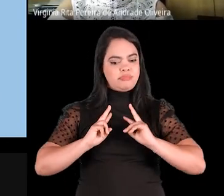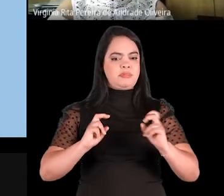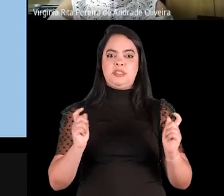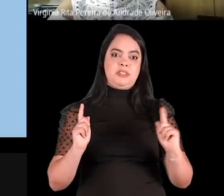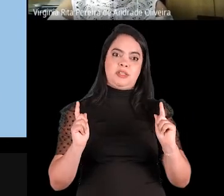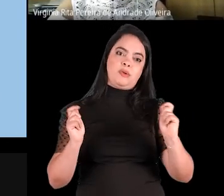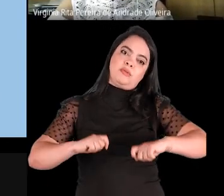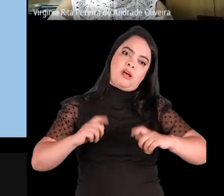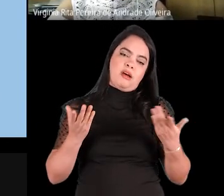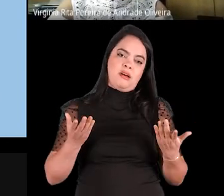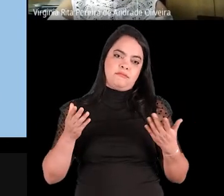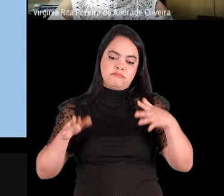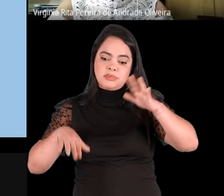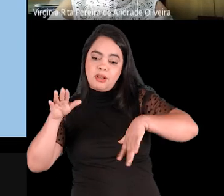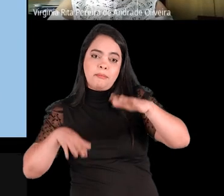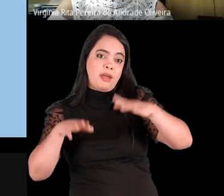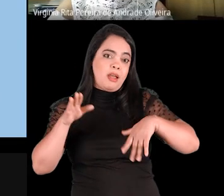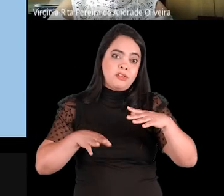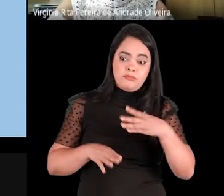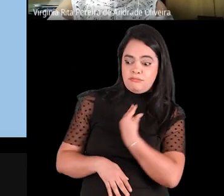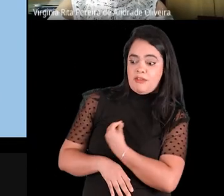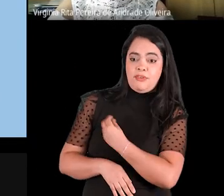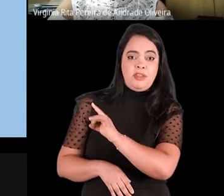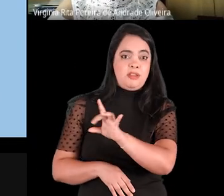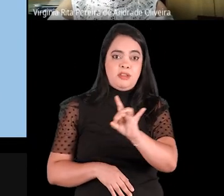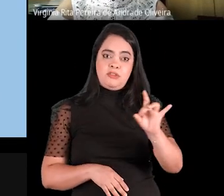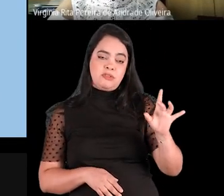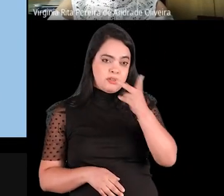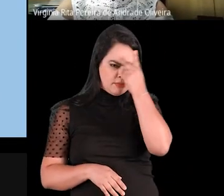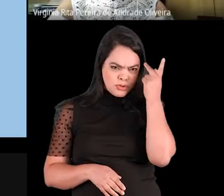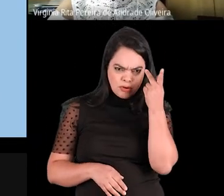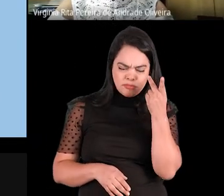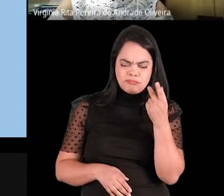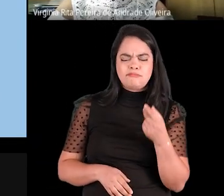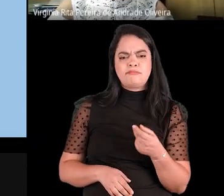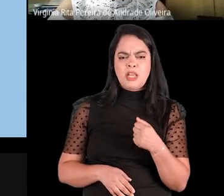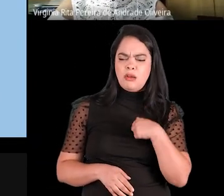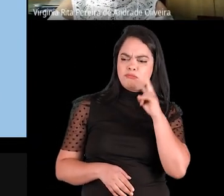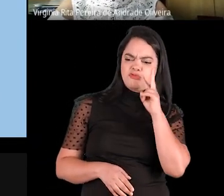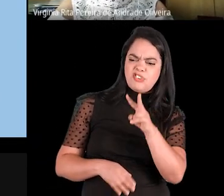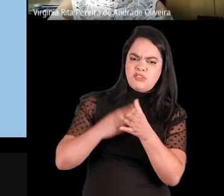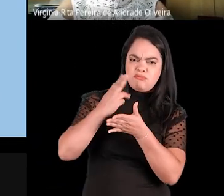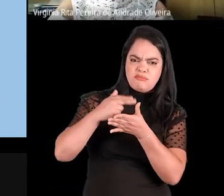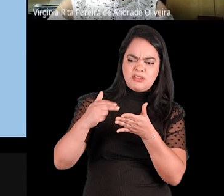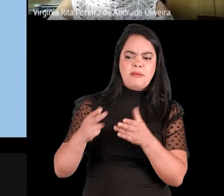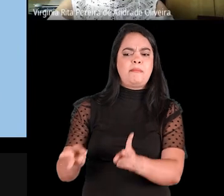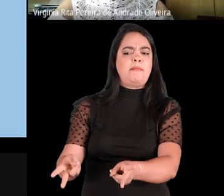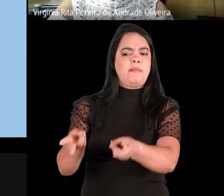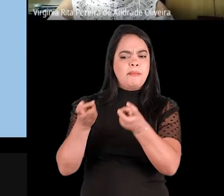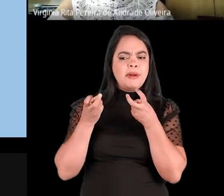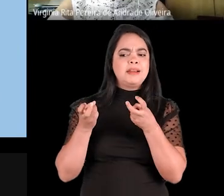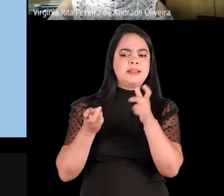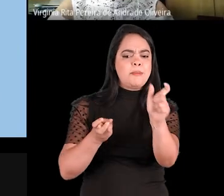de todo o contexto de vida de cada pessoa. Mesmo nessa imagem em que eu olho e ressalto, né,